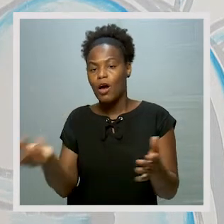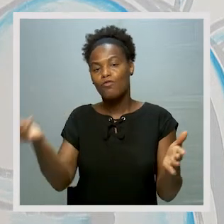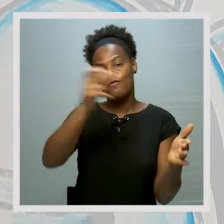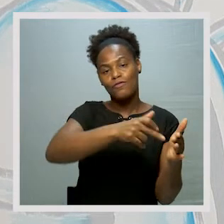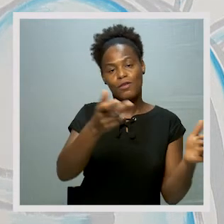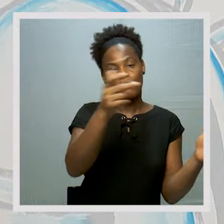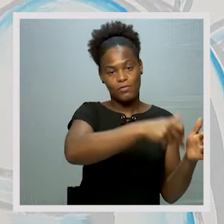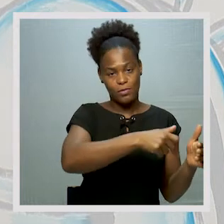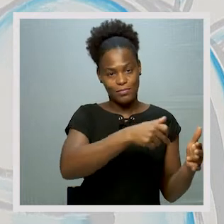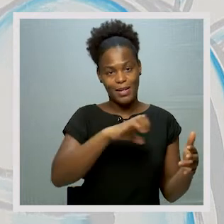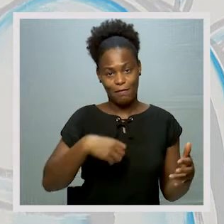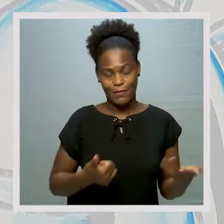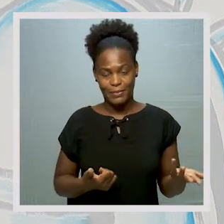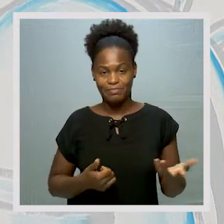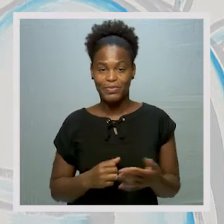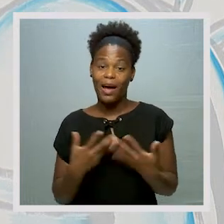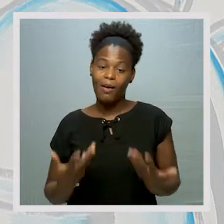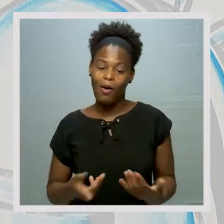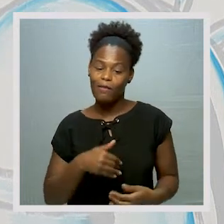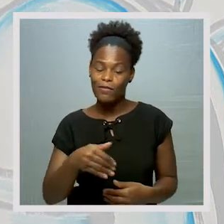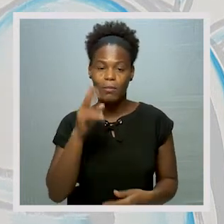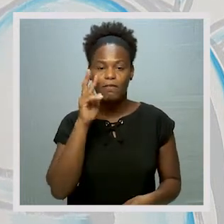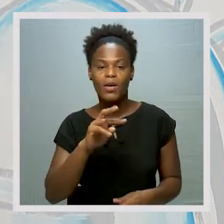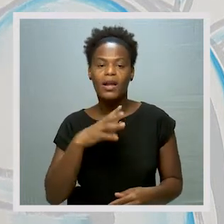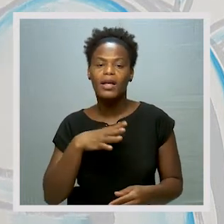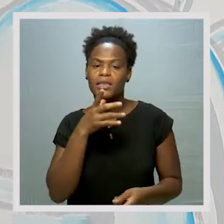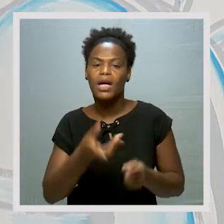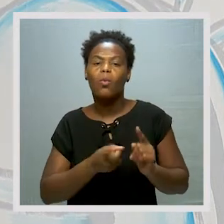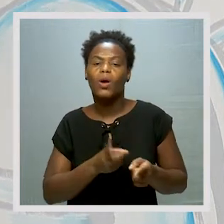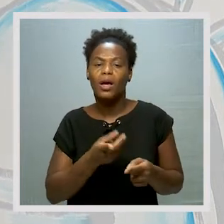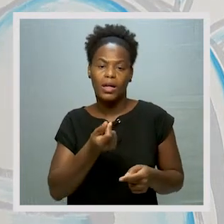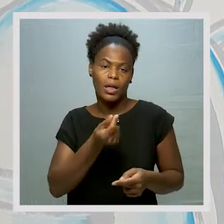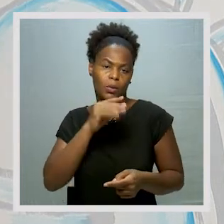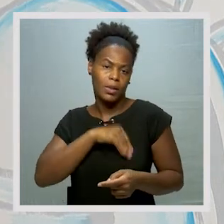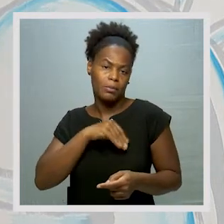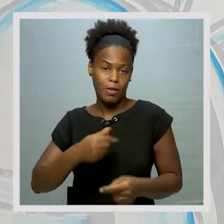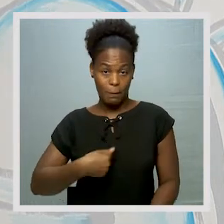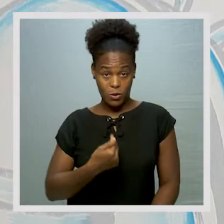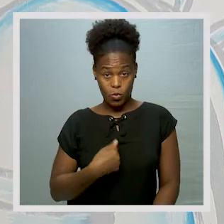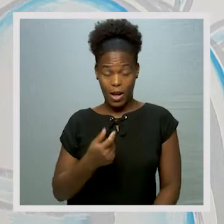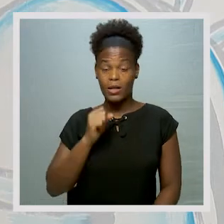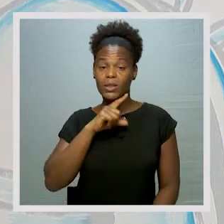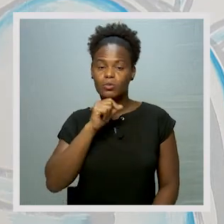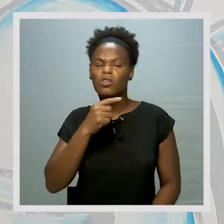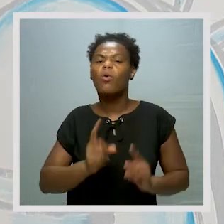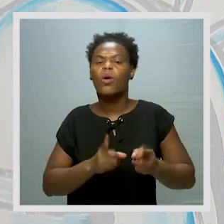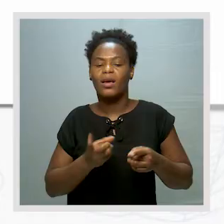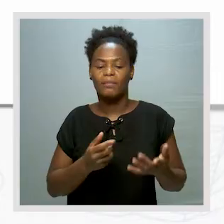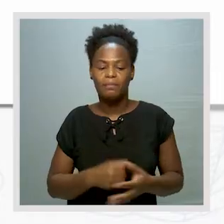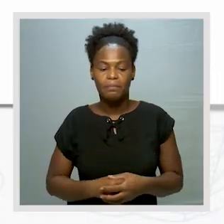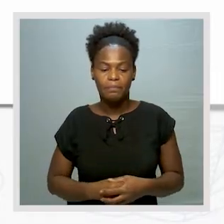dos emigrantes. Agora nós vamos ver o que significa rendimento pessoal